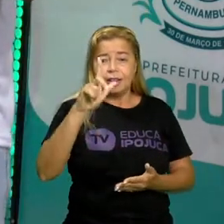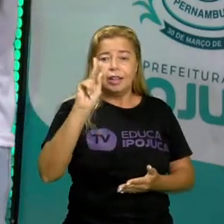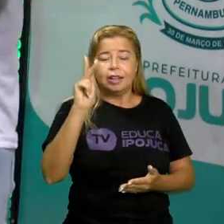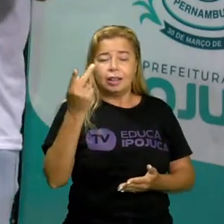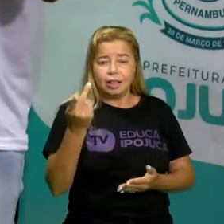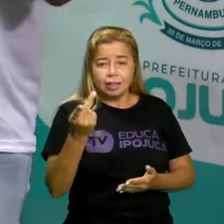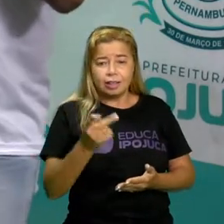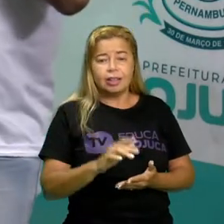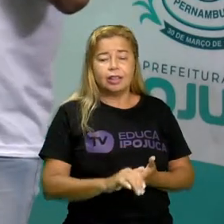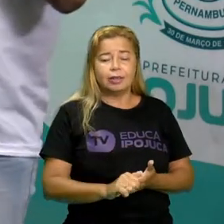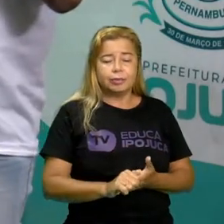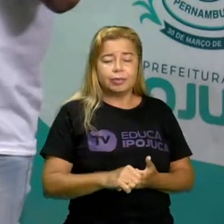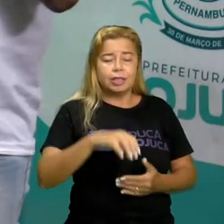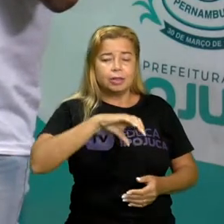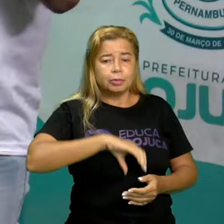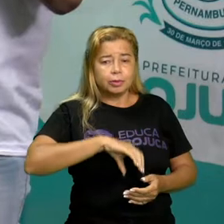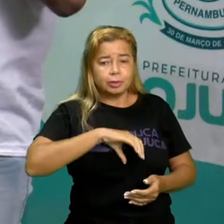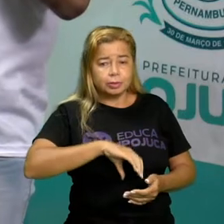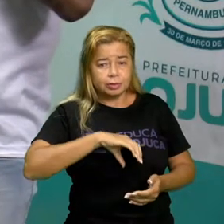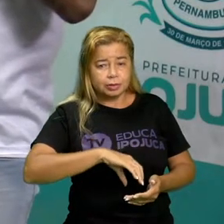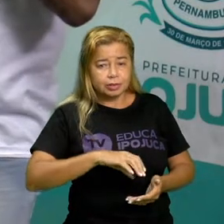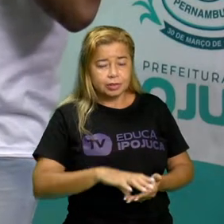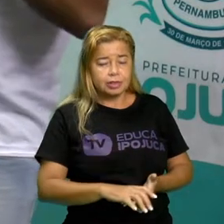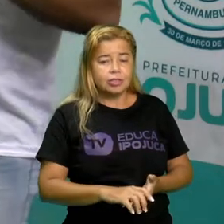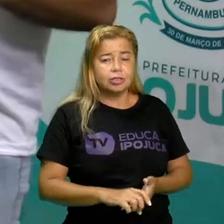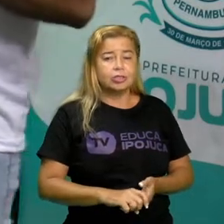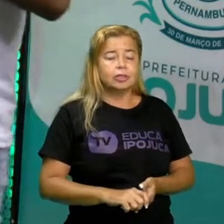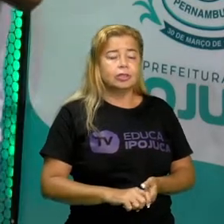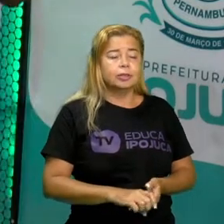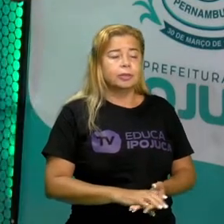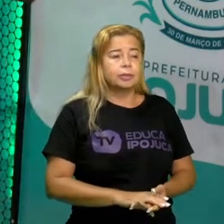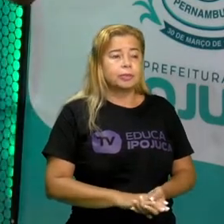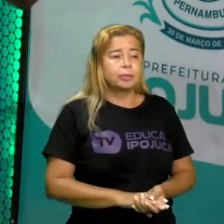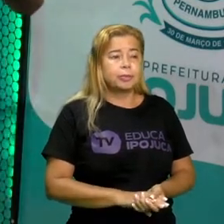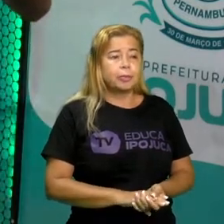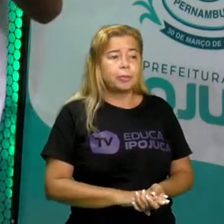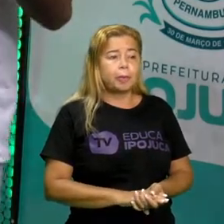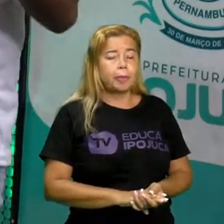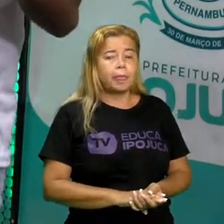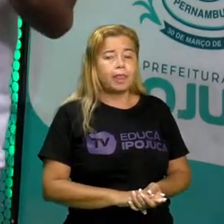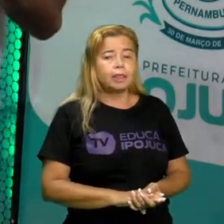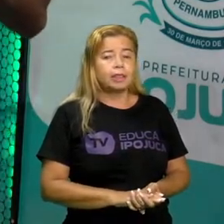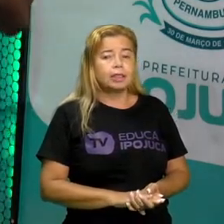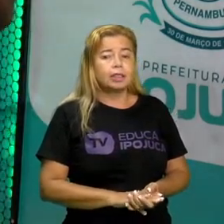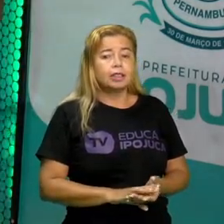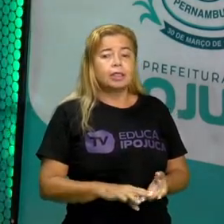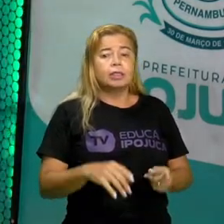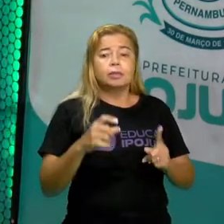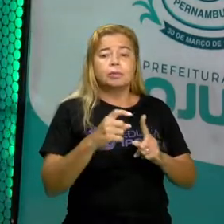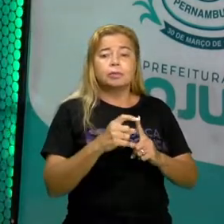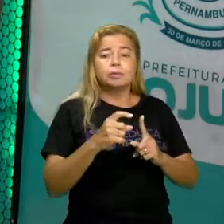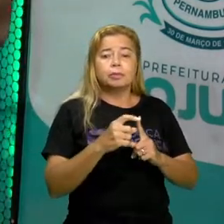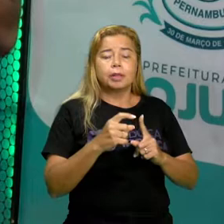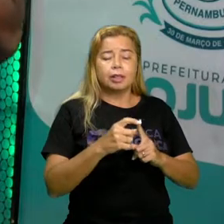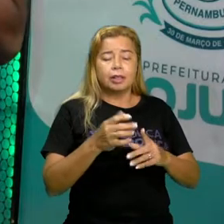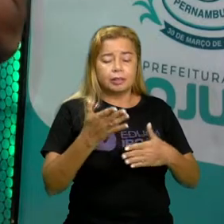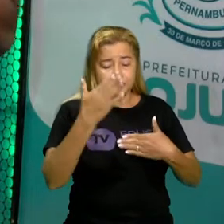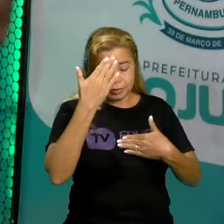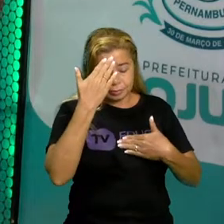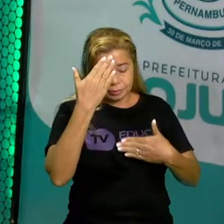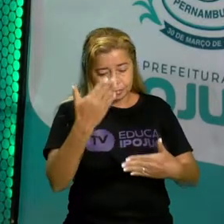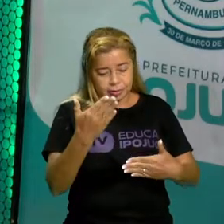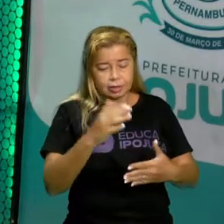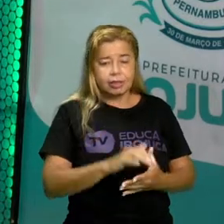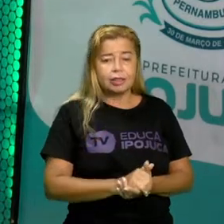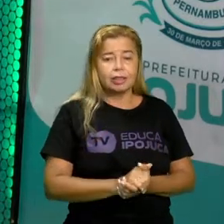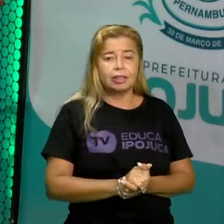Então seria aqui, ó, o som do. Beleza? Uma palavra que todo mundo conhece. Obrigado em